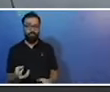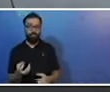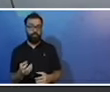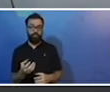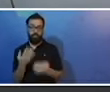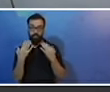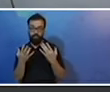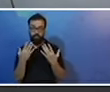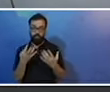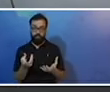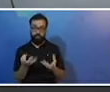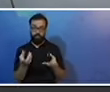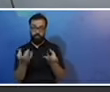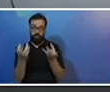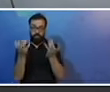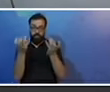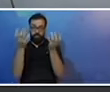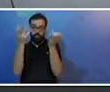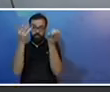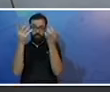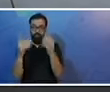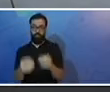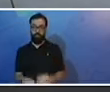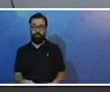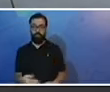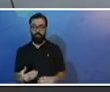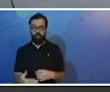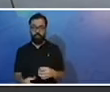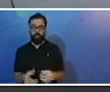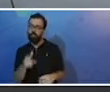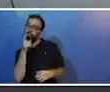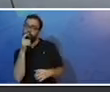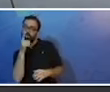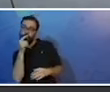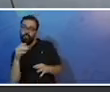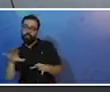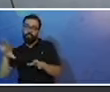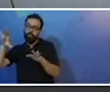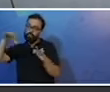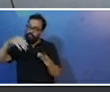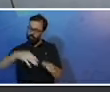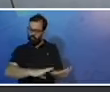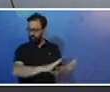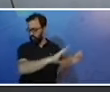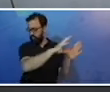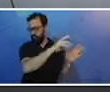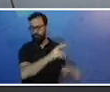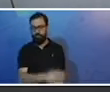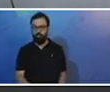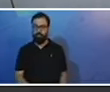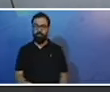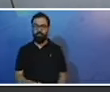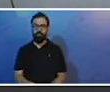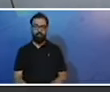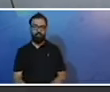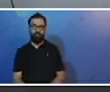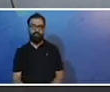fogo crescendo Ó depois a água que dei e que se